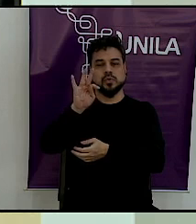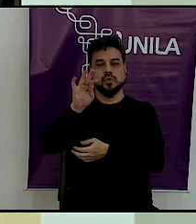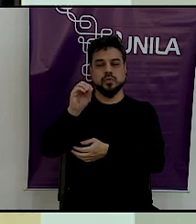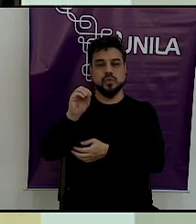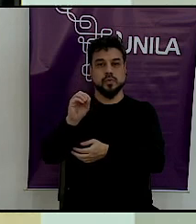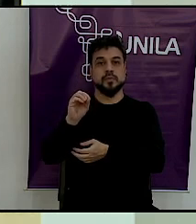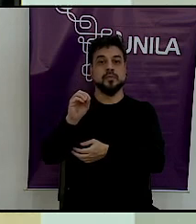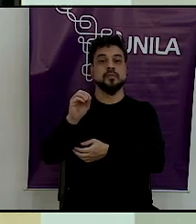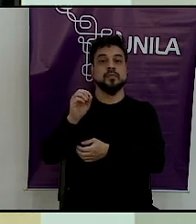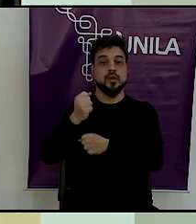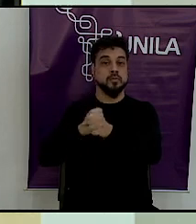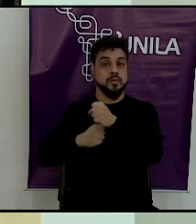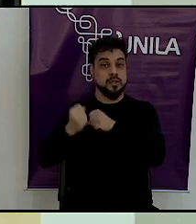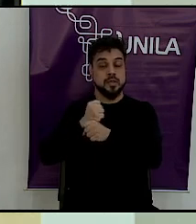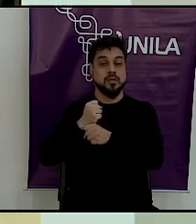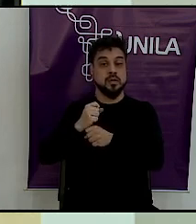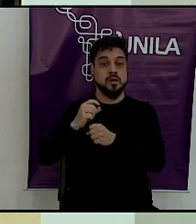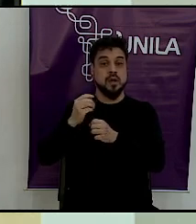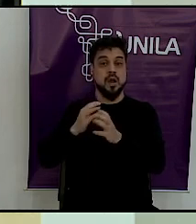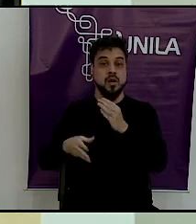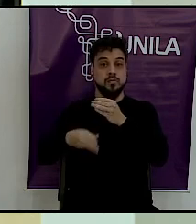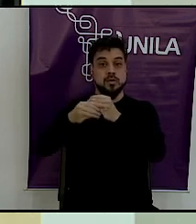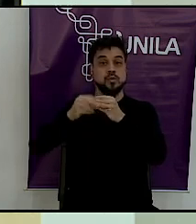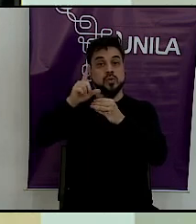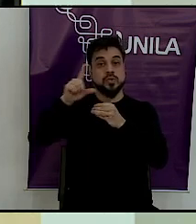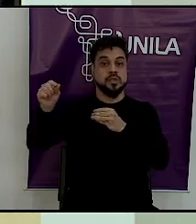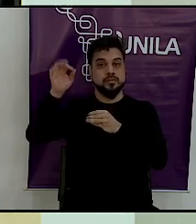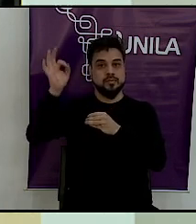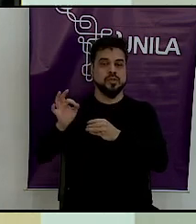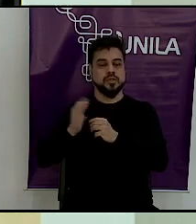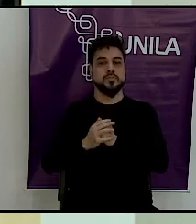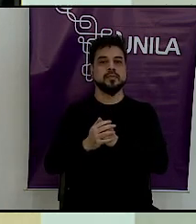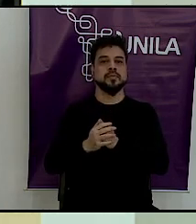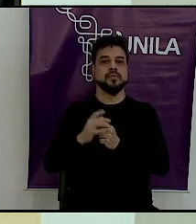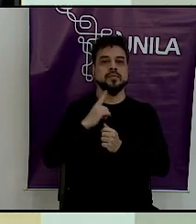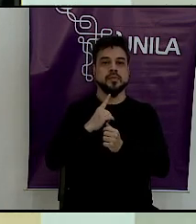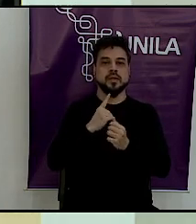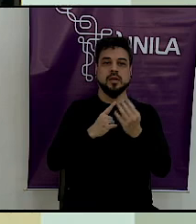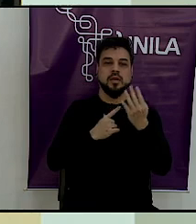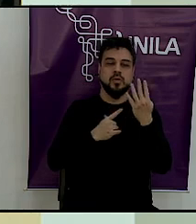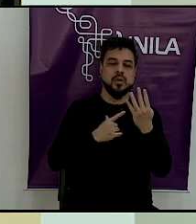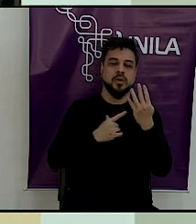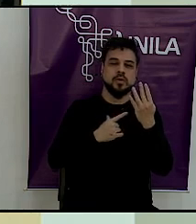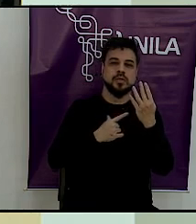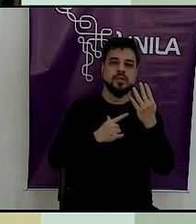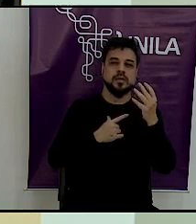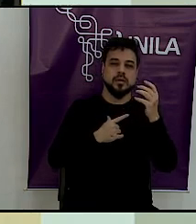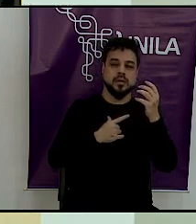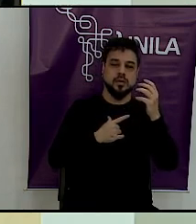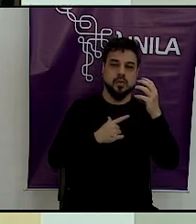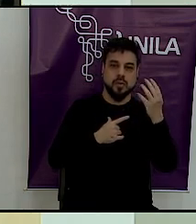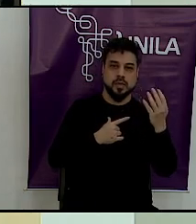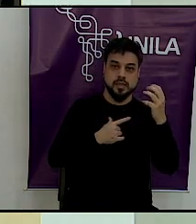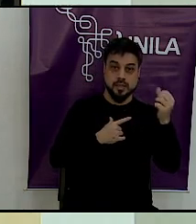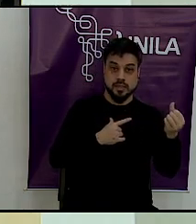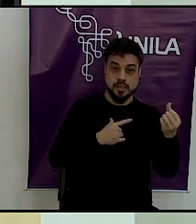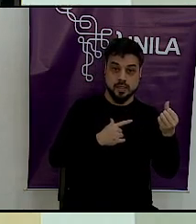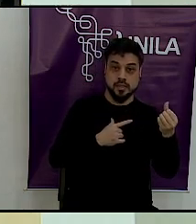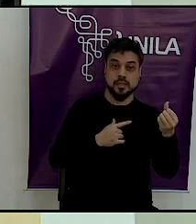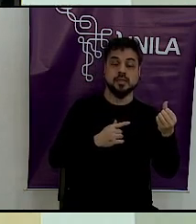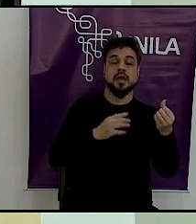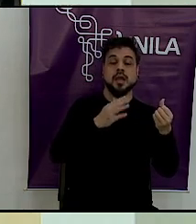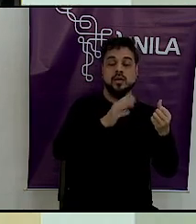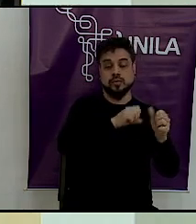aumentou em 100% os recursos para os institutos, né? Passando aí de 446 para 892 mil. Nós